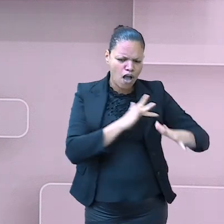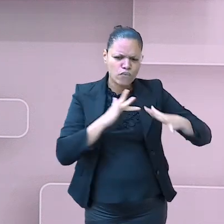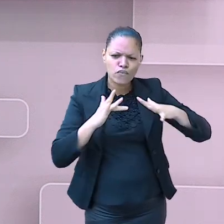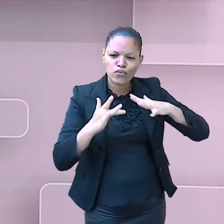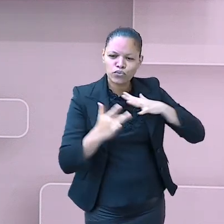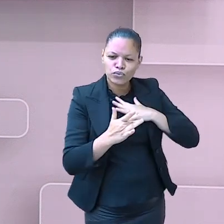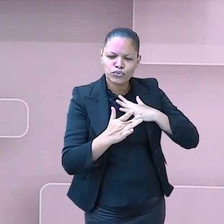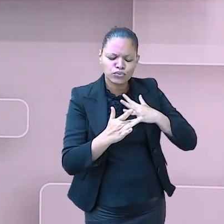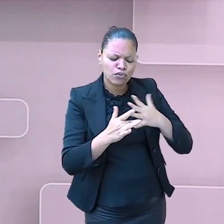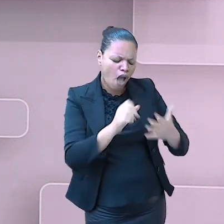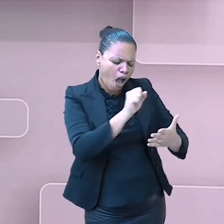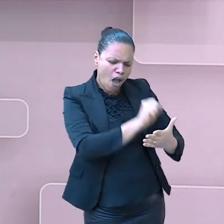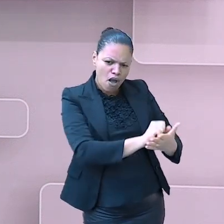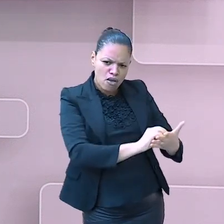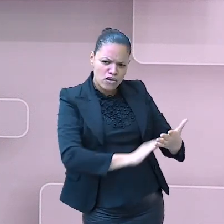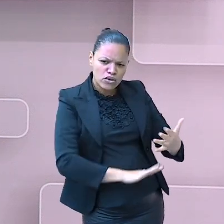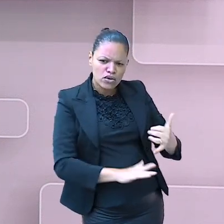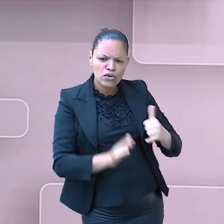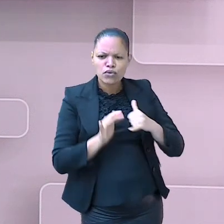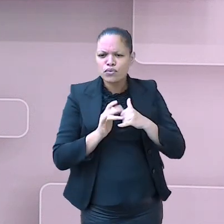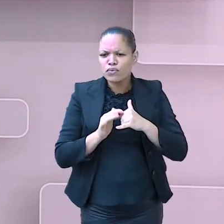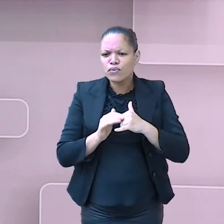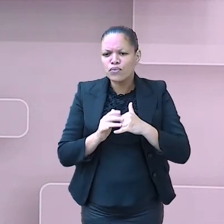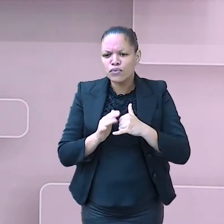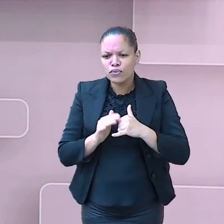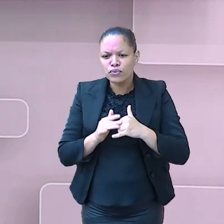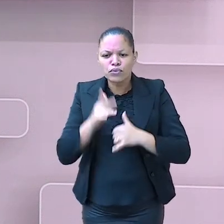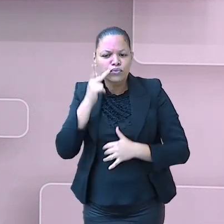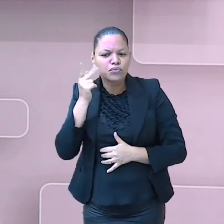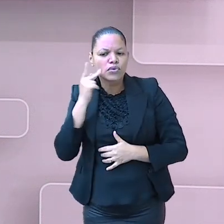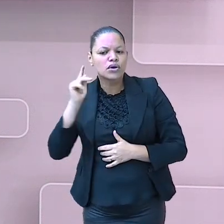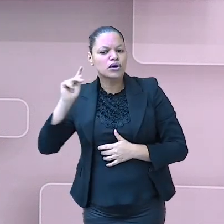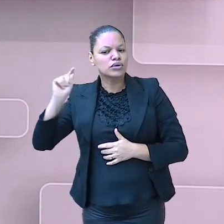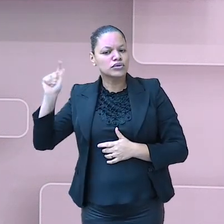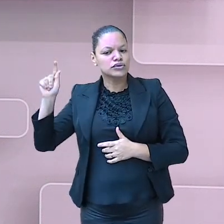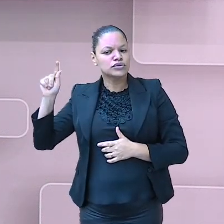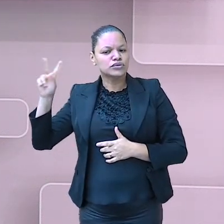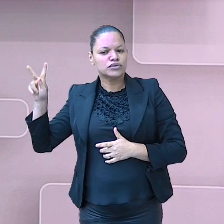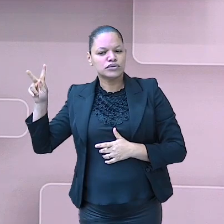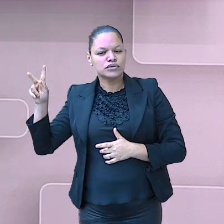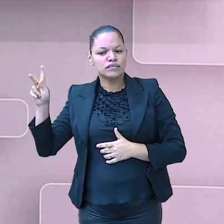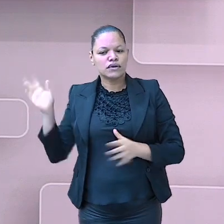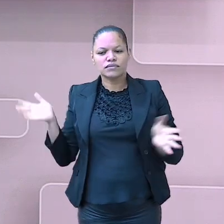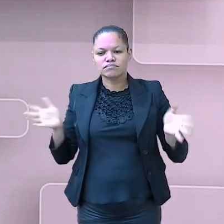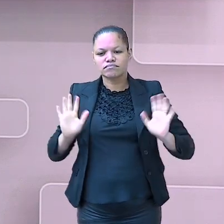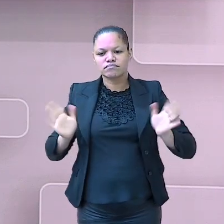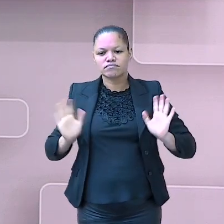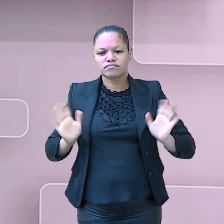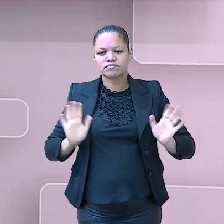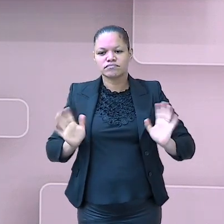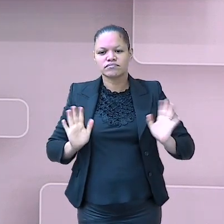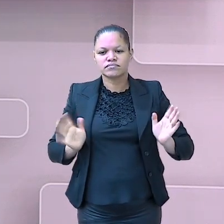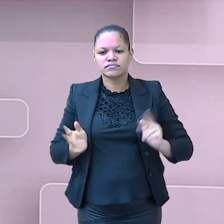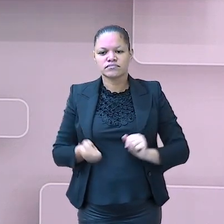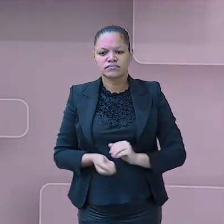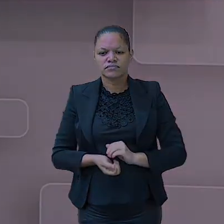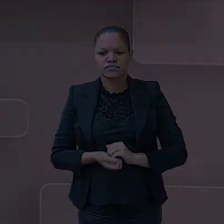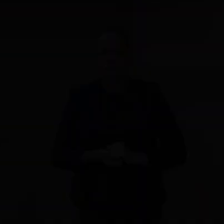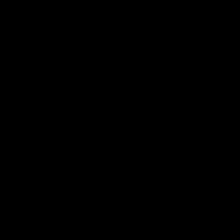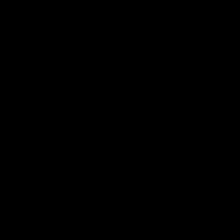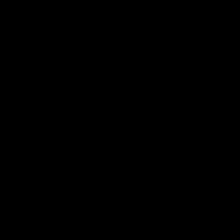sociais, se inscreva em nosso canal no YouTube SMED GV. Até uma próxima aula! Tchau!